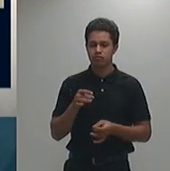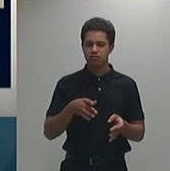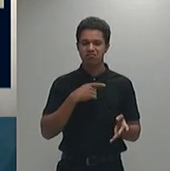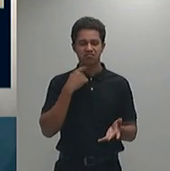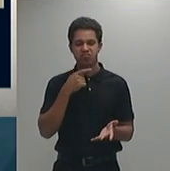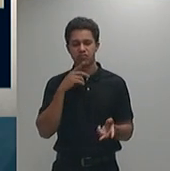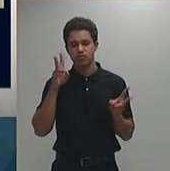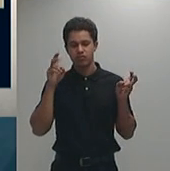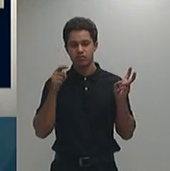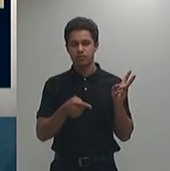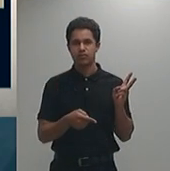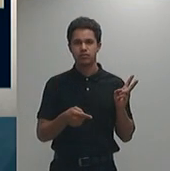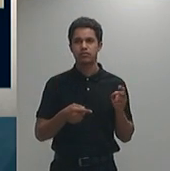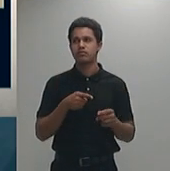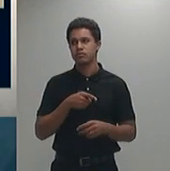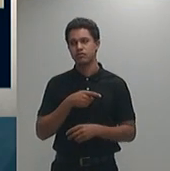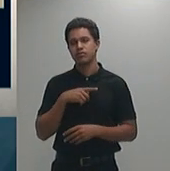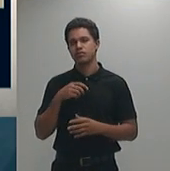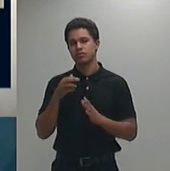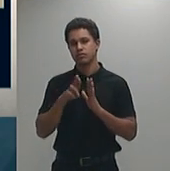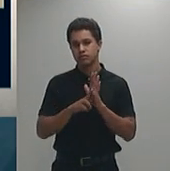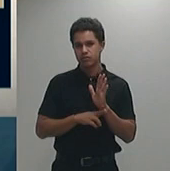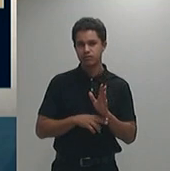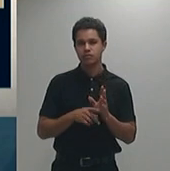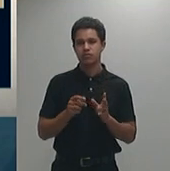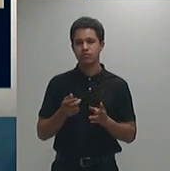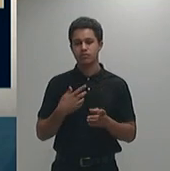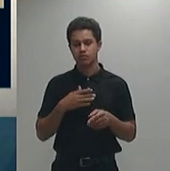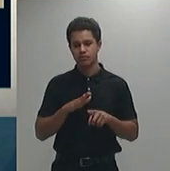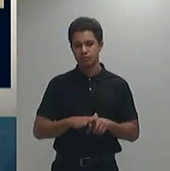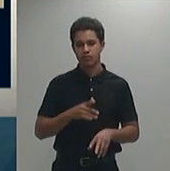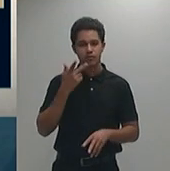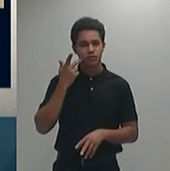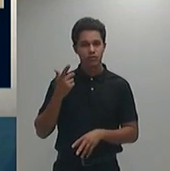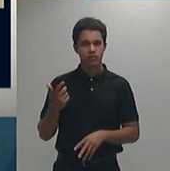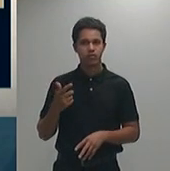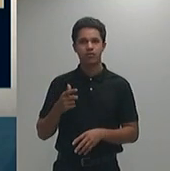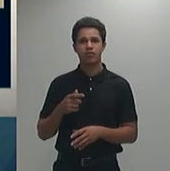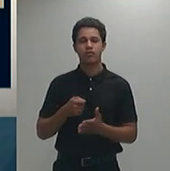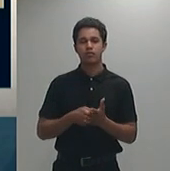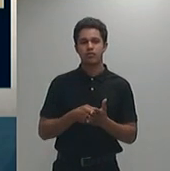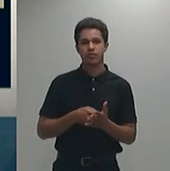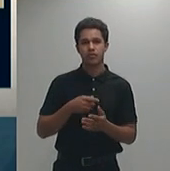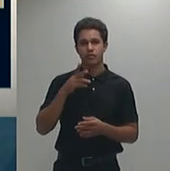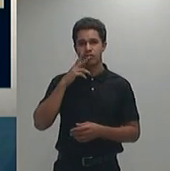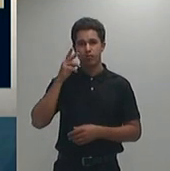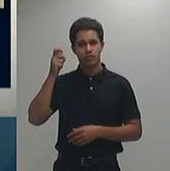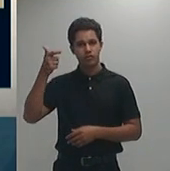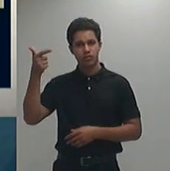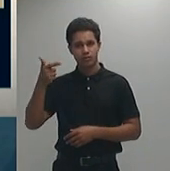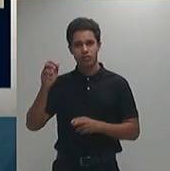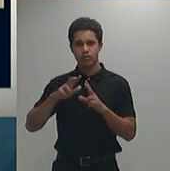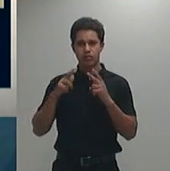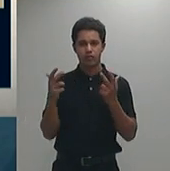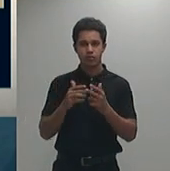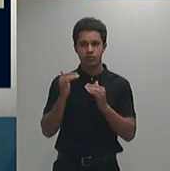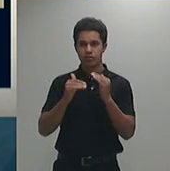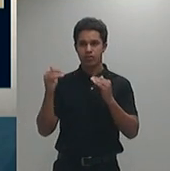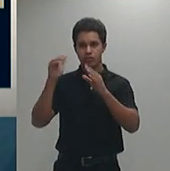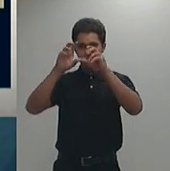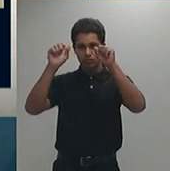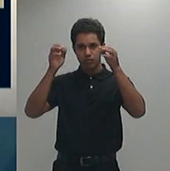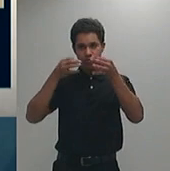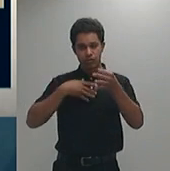nesses termos estabelecido a natureza jurisdicional da arbitragem pensa que a segunda seção do Superior Tribunal de Justiça passou a reconhecer